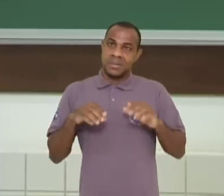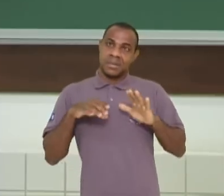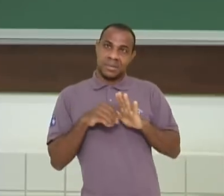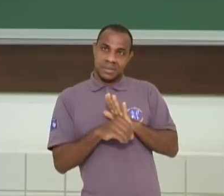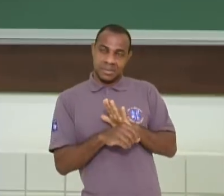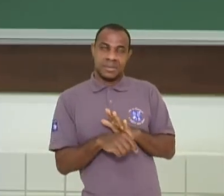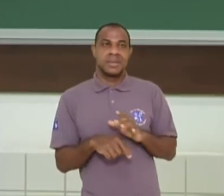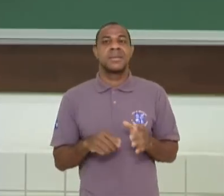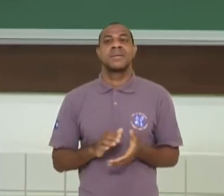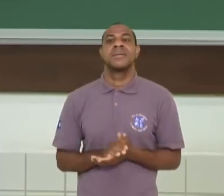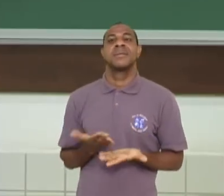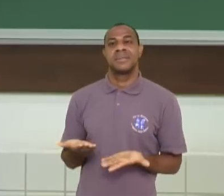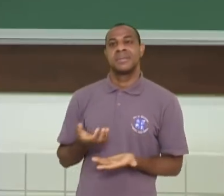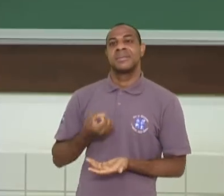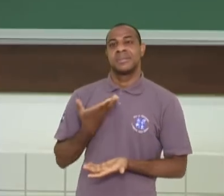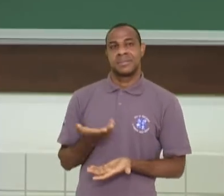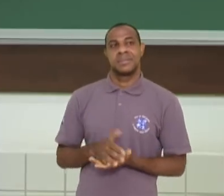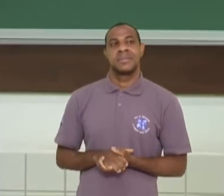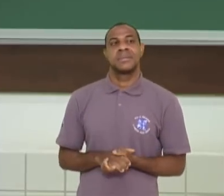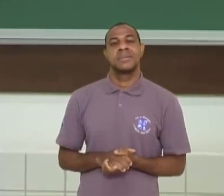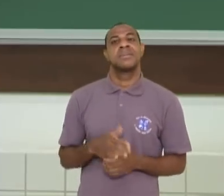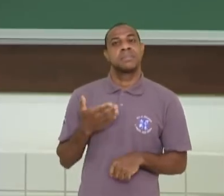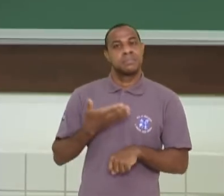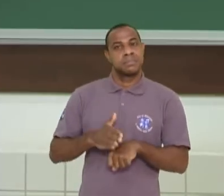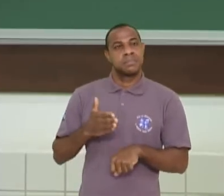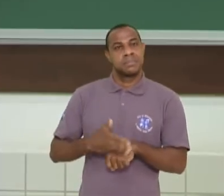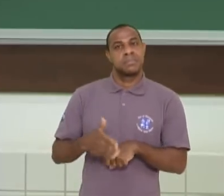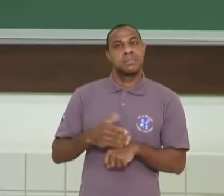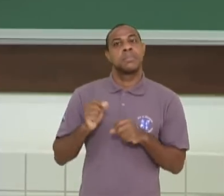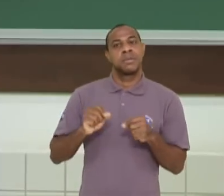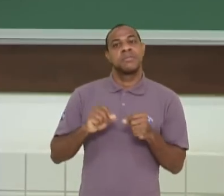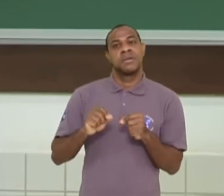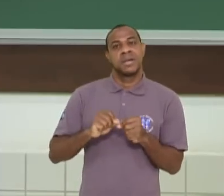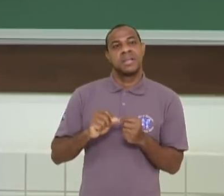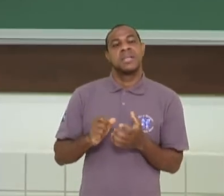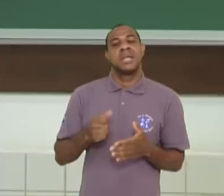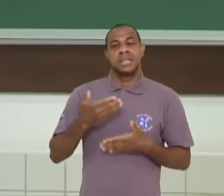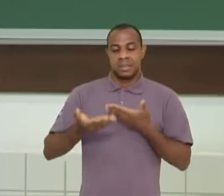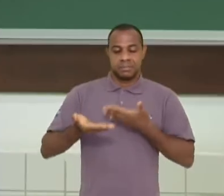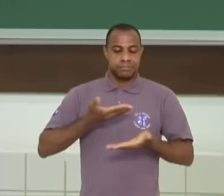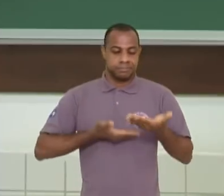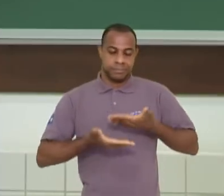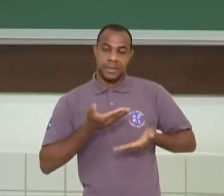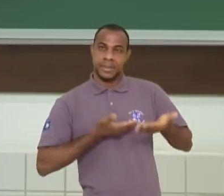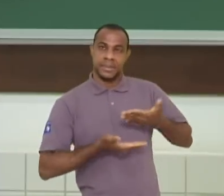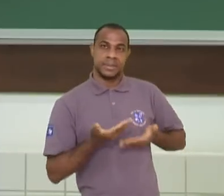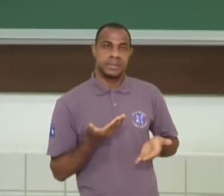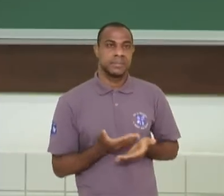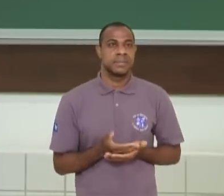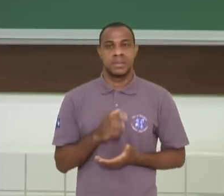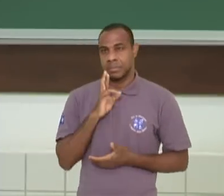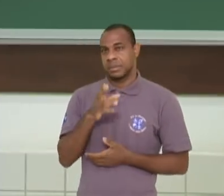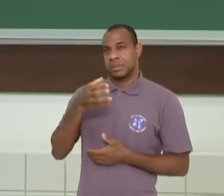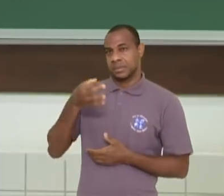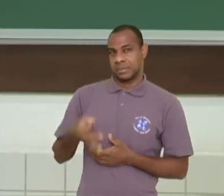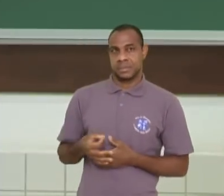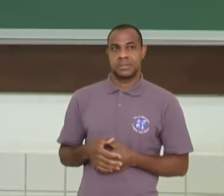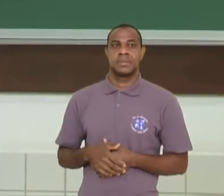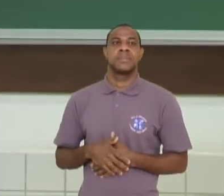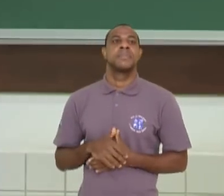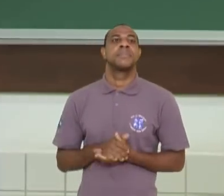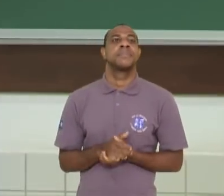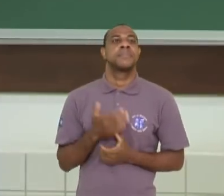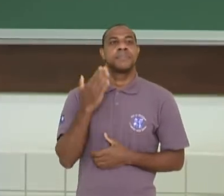as aulas pelo aplicativo, né? Então, durante os exercícios, pode estar realizando essa interação, né? Então, resposta correta, letra